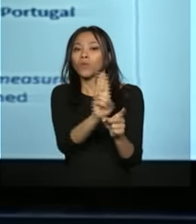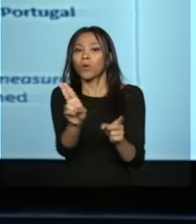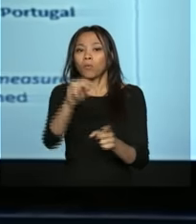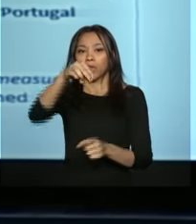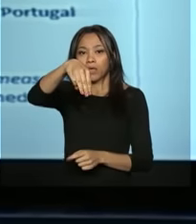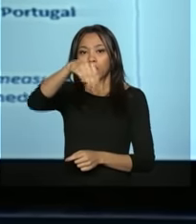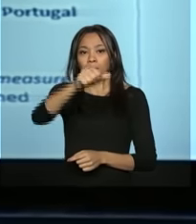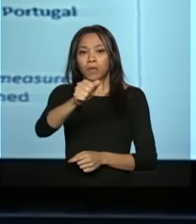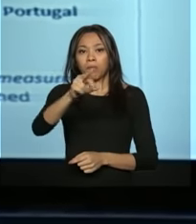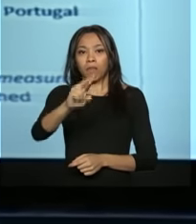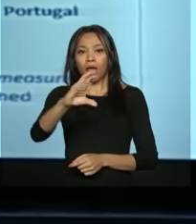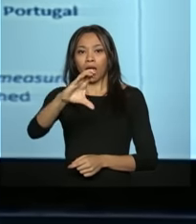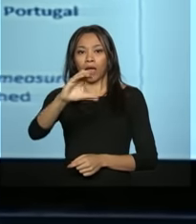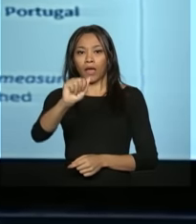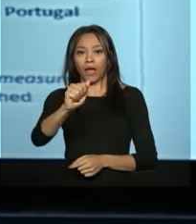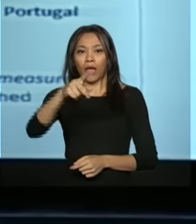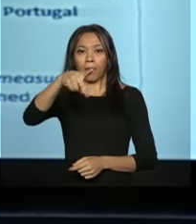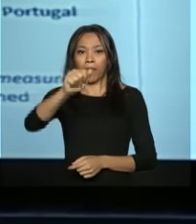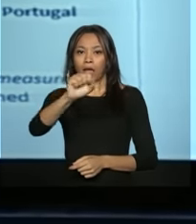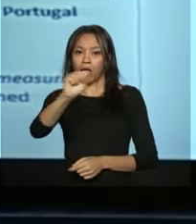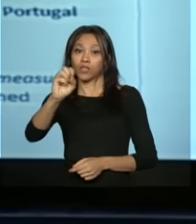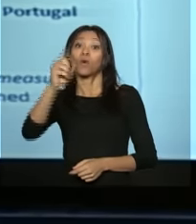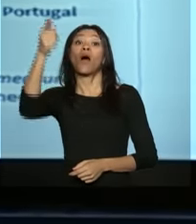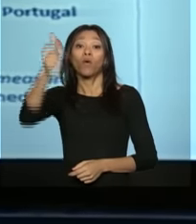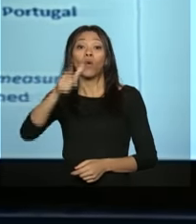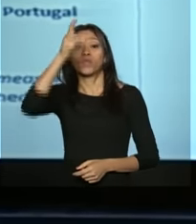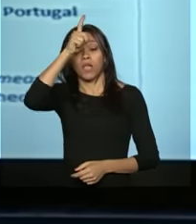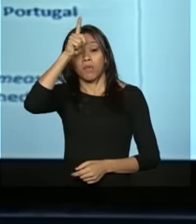2010 que na Alemanha custava